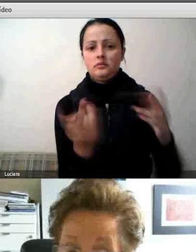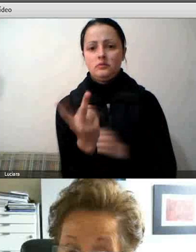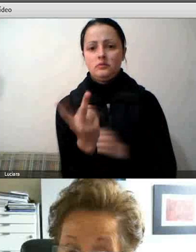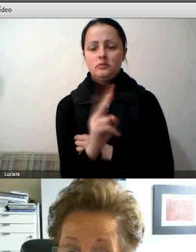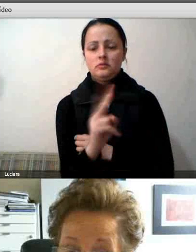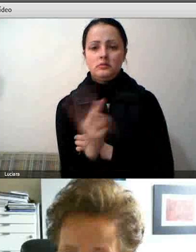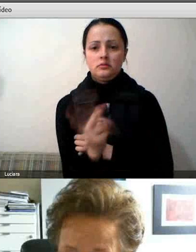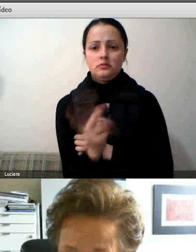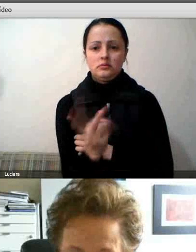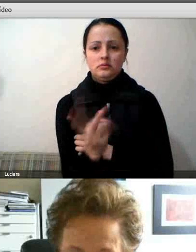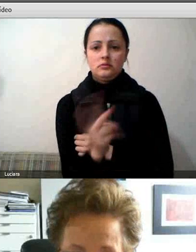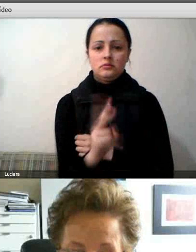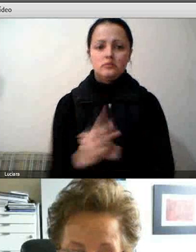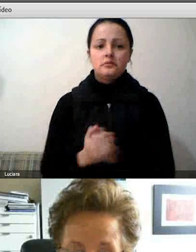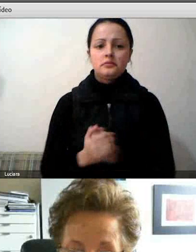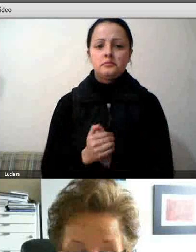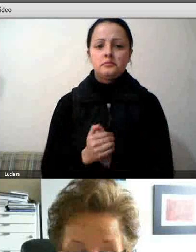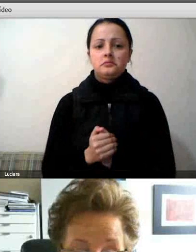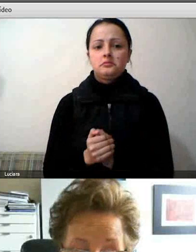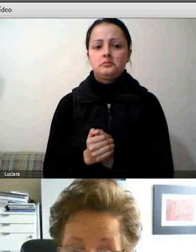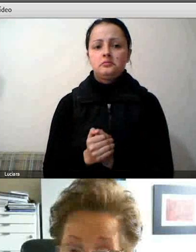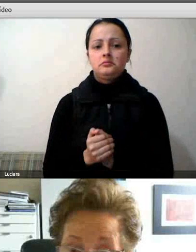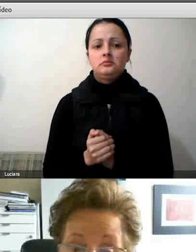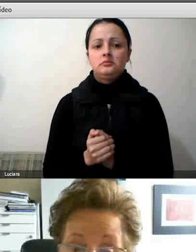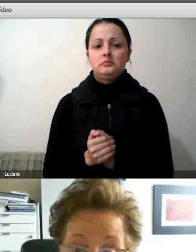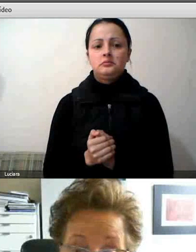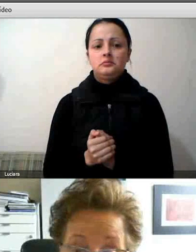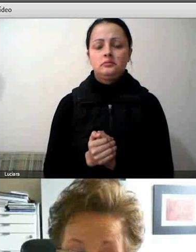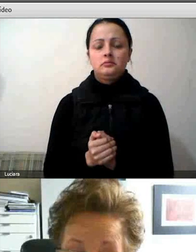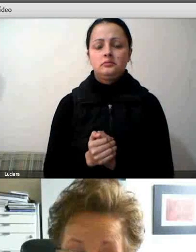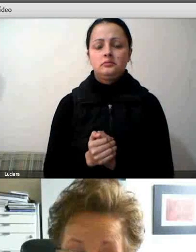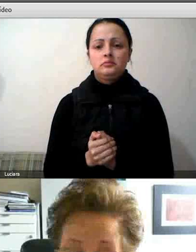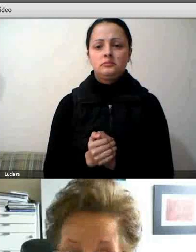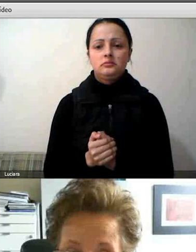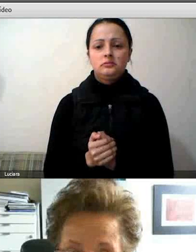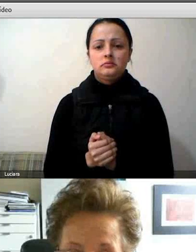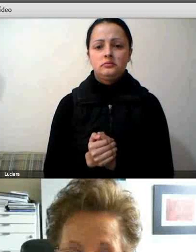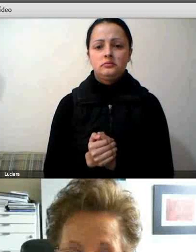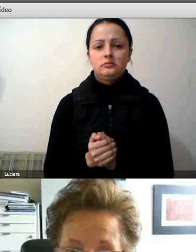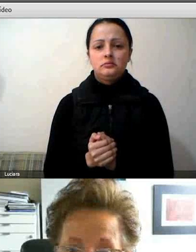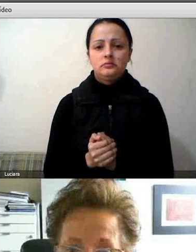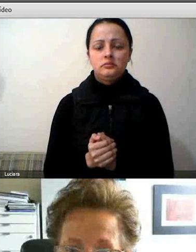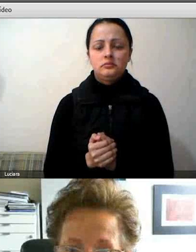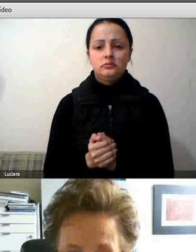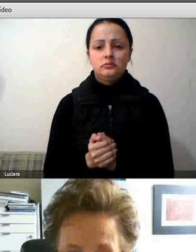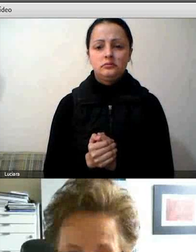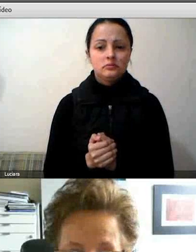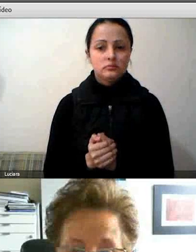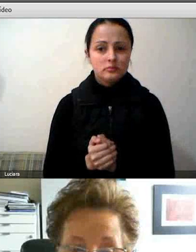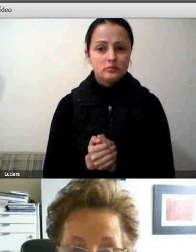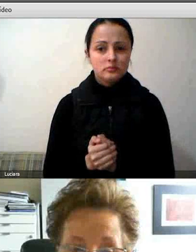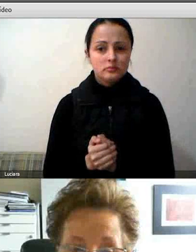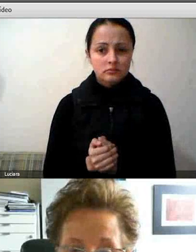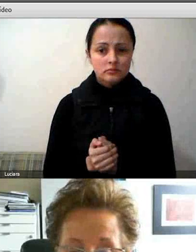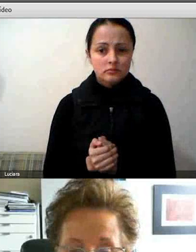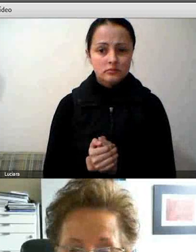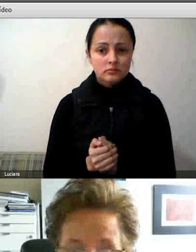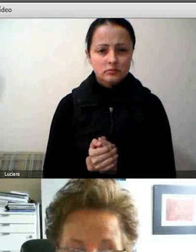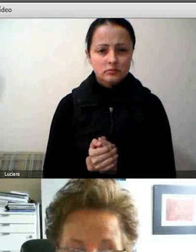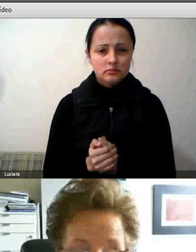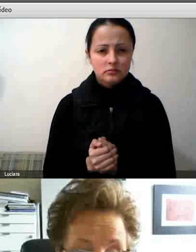Ciência e Tecnologia. É muito interessante porque estão criando uma nova licenciatura e nós pensamos que essa